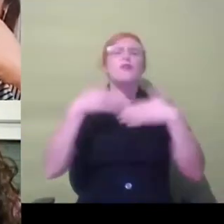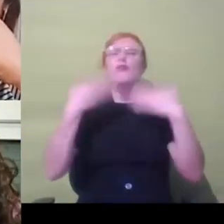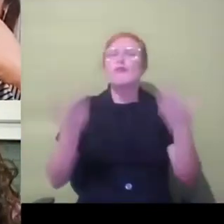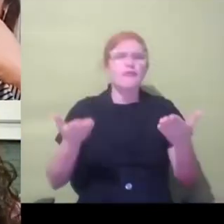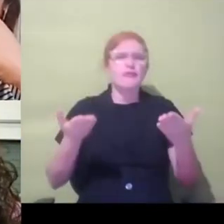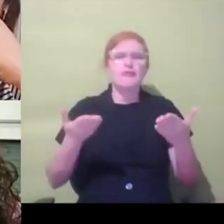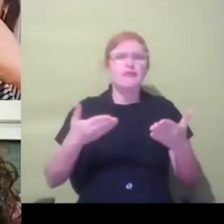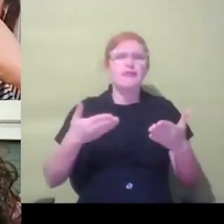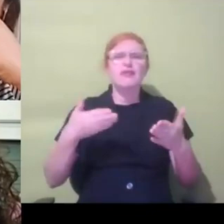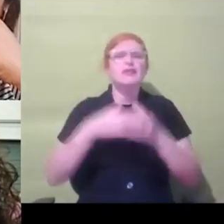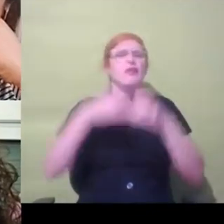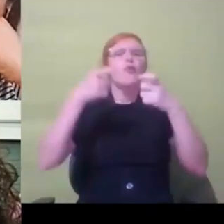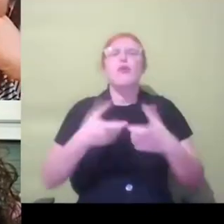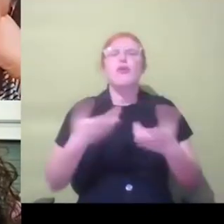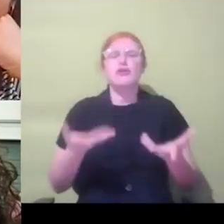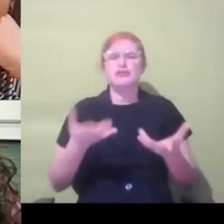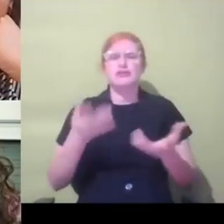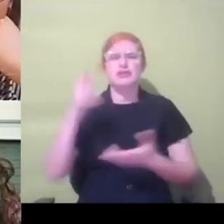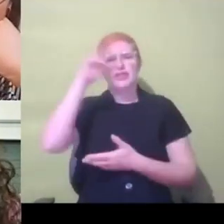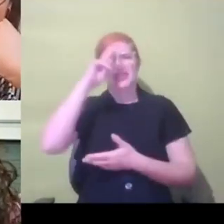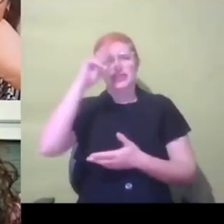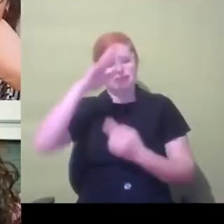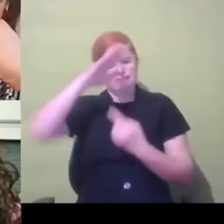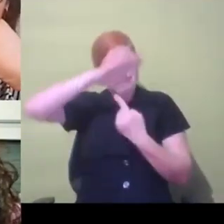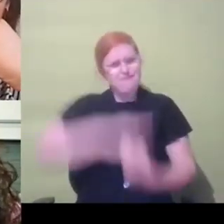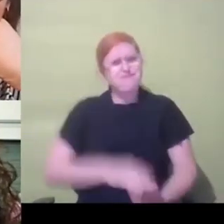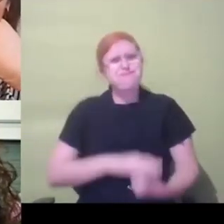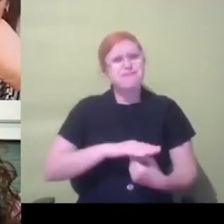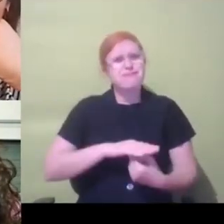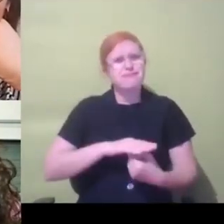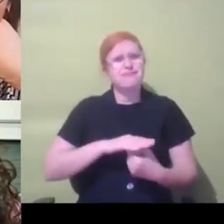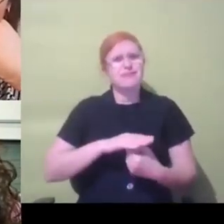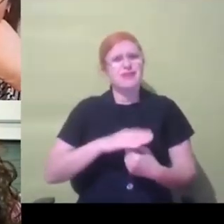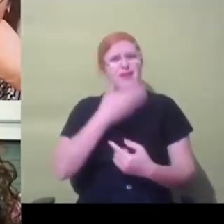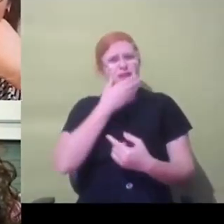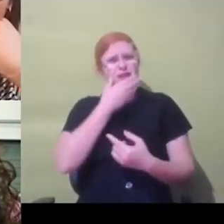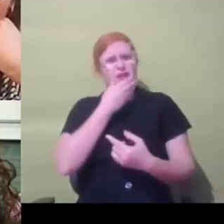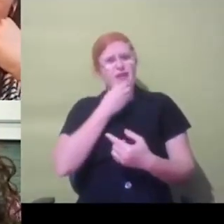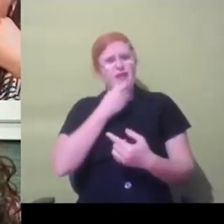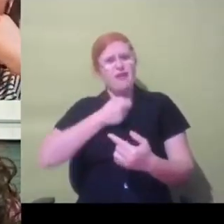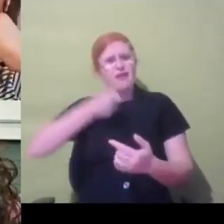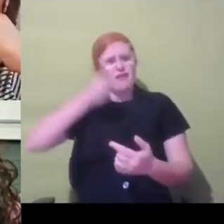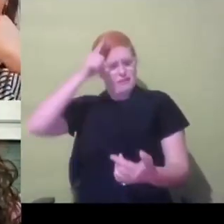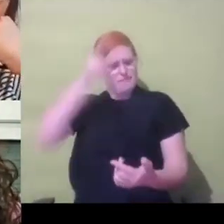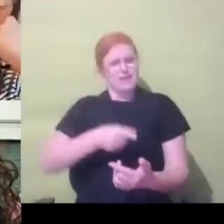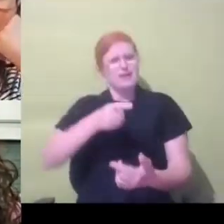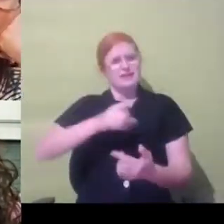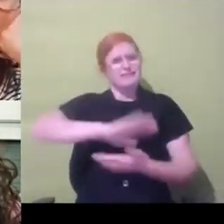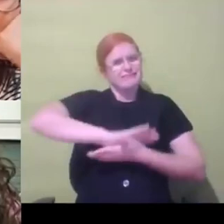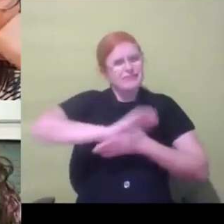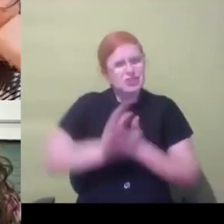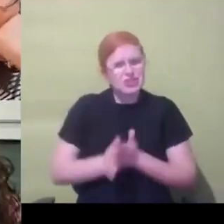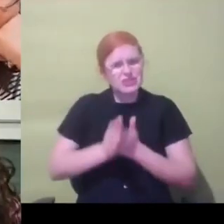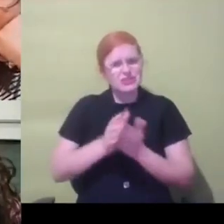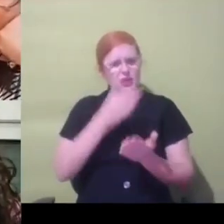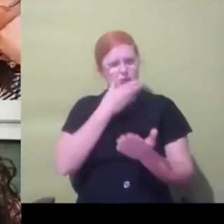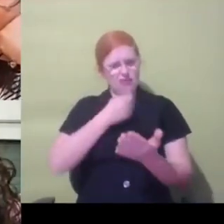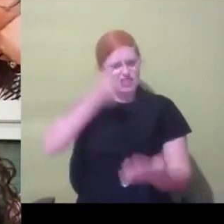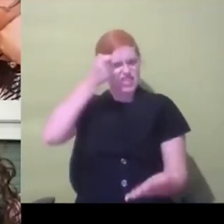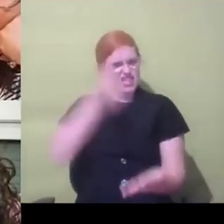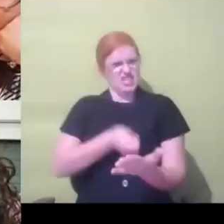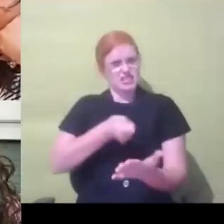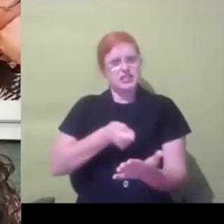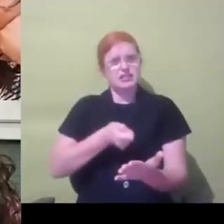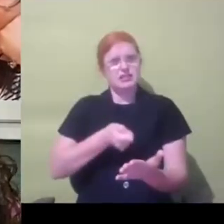Até quando? Histórias de opressão, patriarcado, preconceitos,